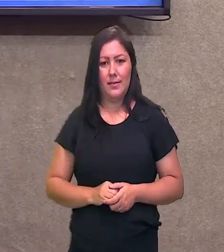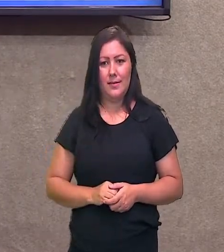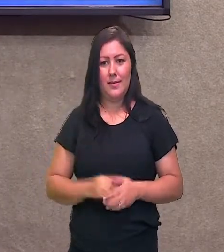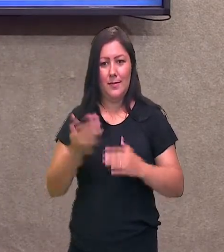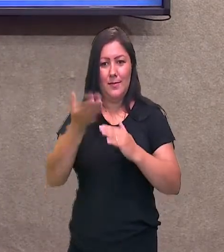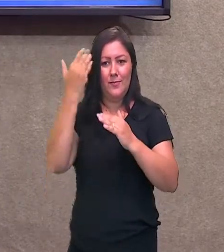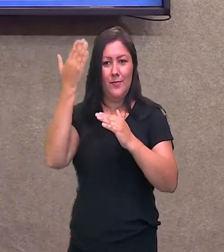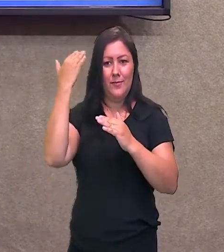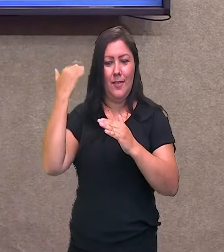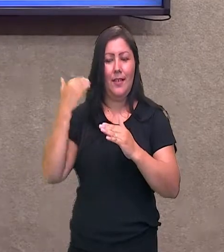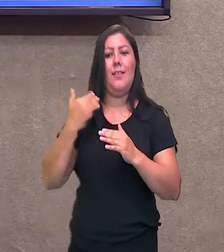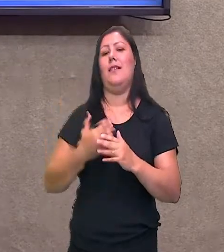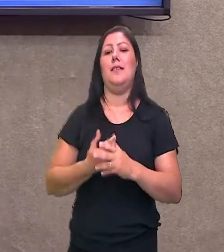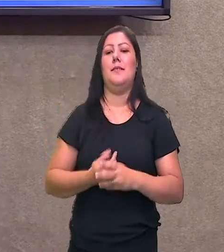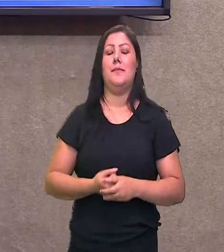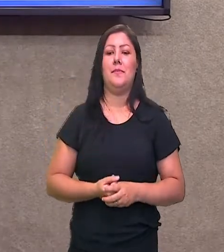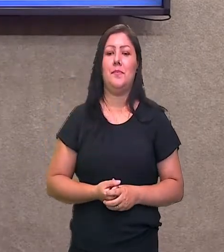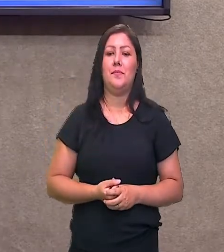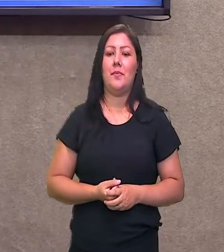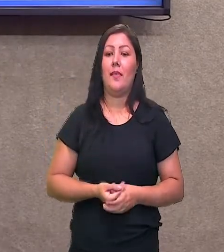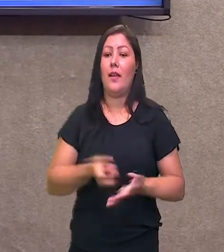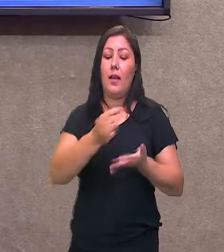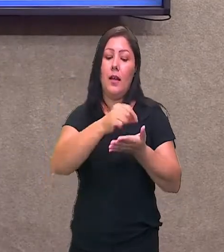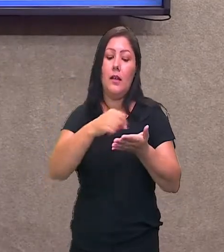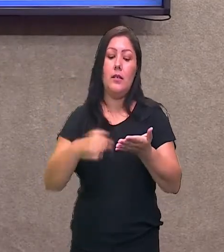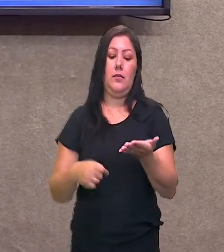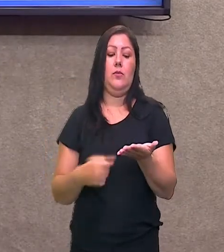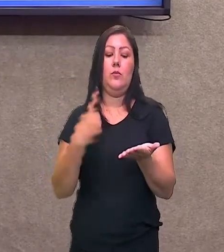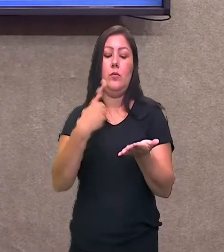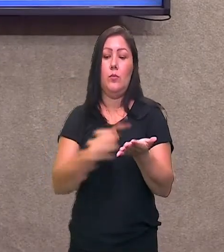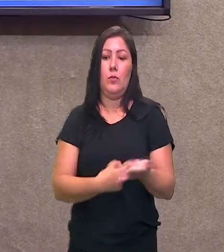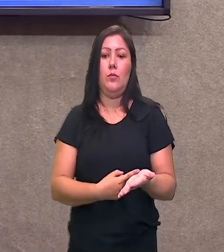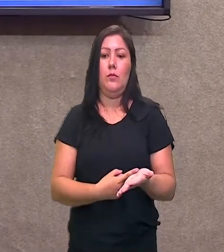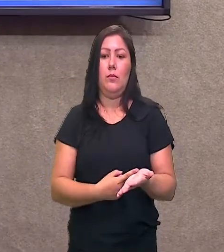antepenúltimo, o Obama, ele assinou no Acordo de Paris.